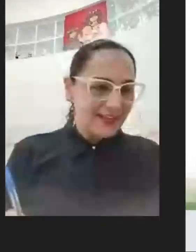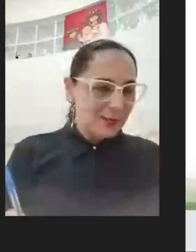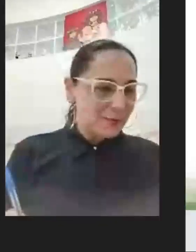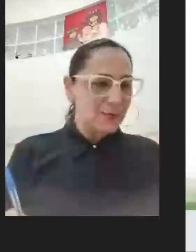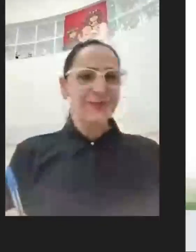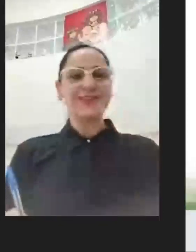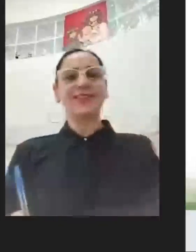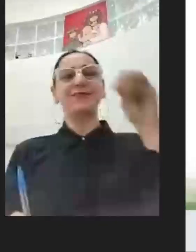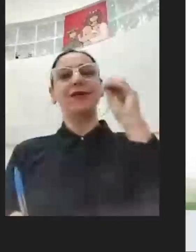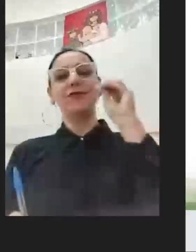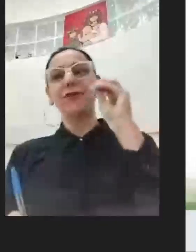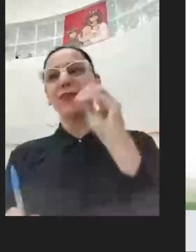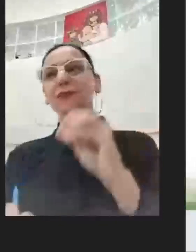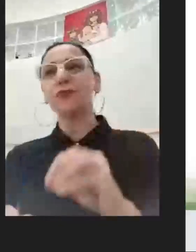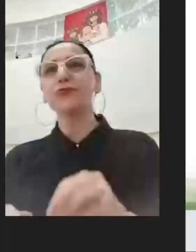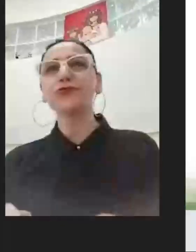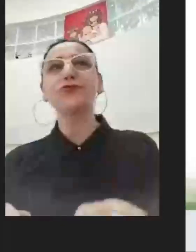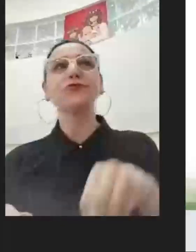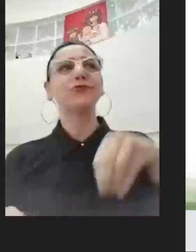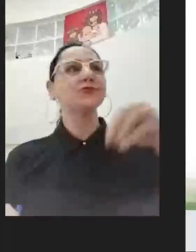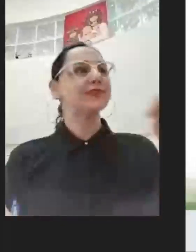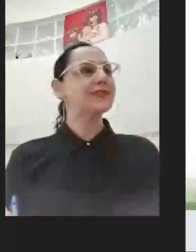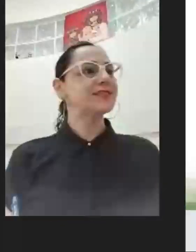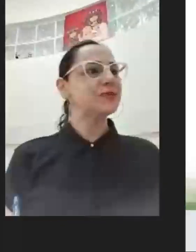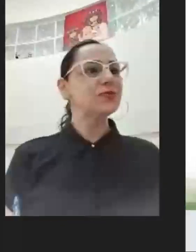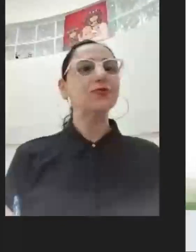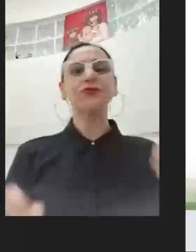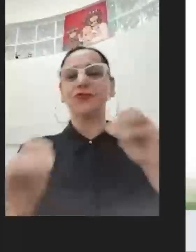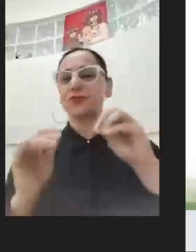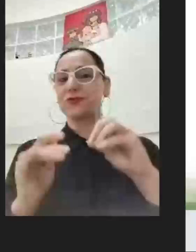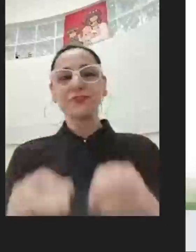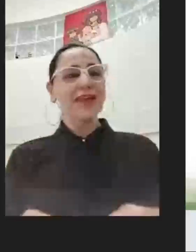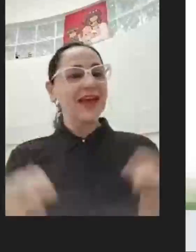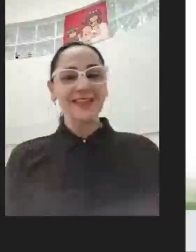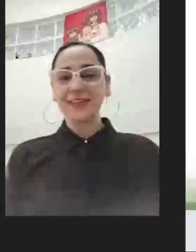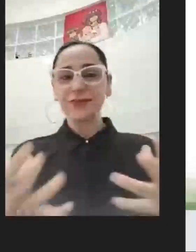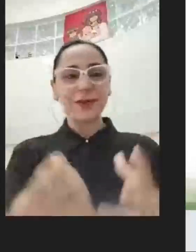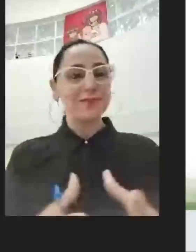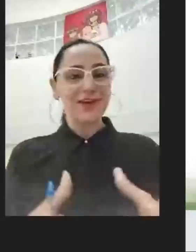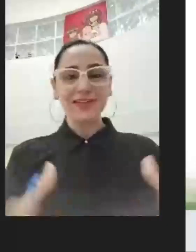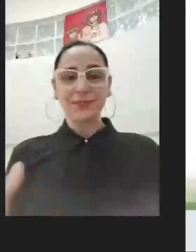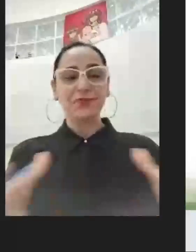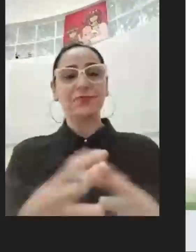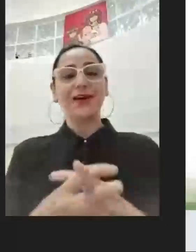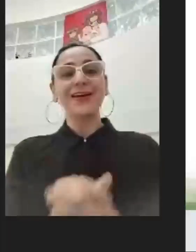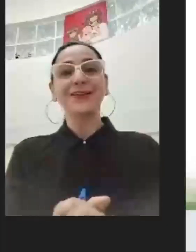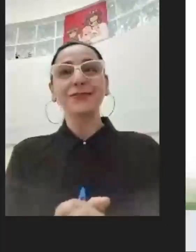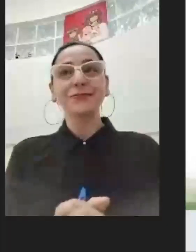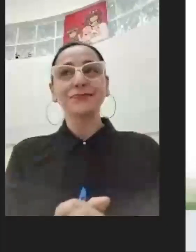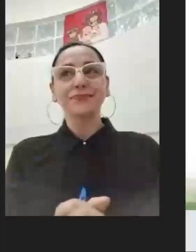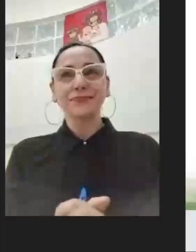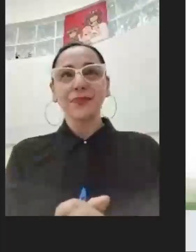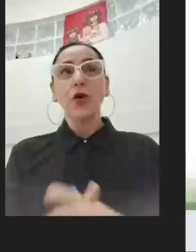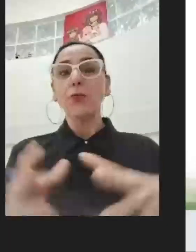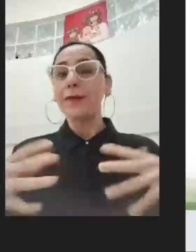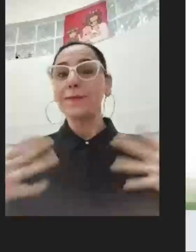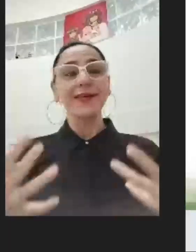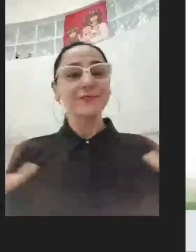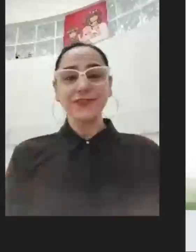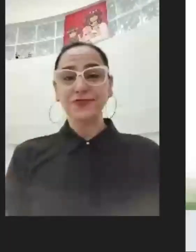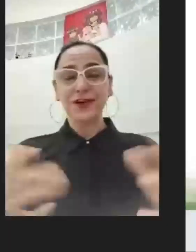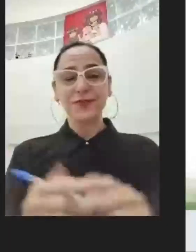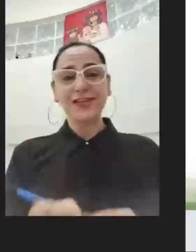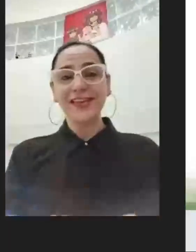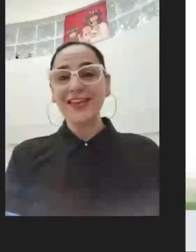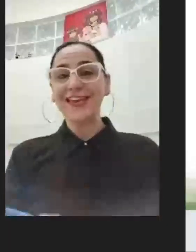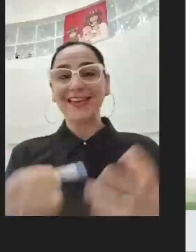trabalhando aí na unidade de saúde, no alojamento conjunto, no centro cirúrgico, atendendo uma mãe de pós-parto,